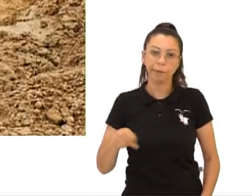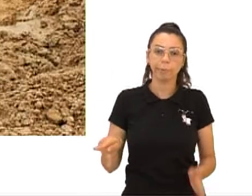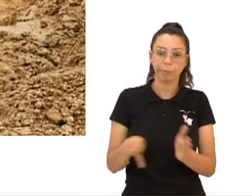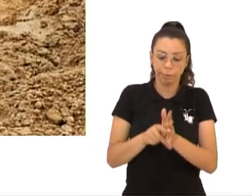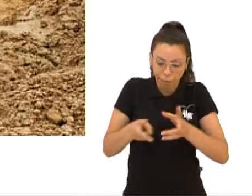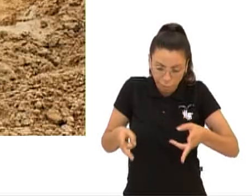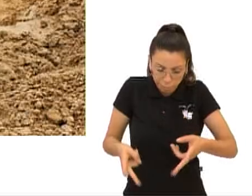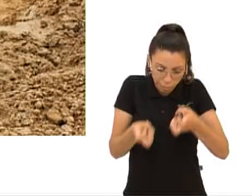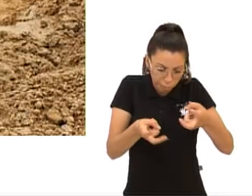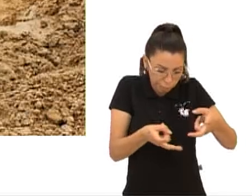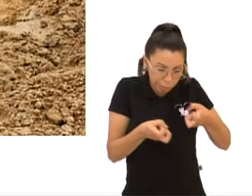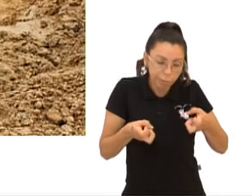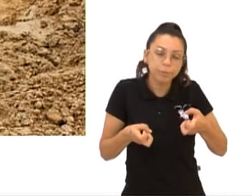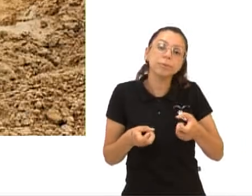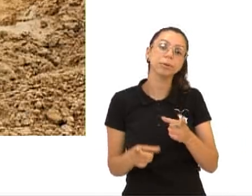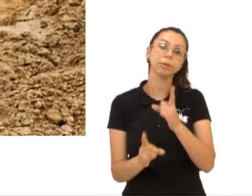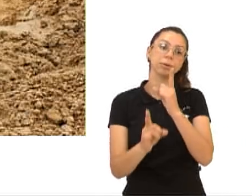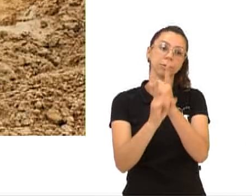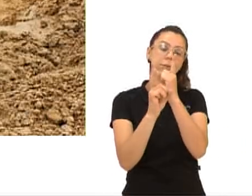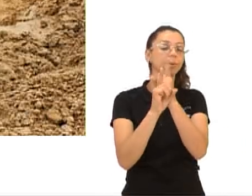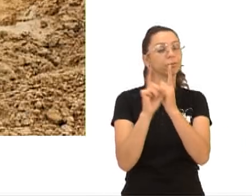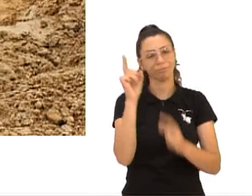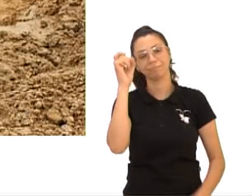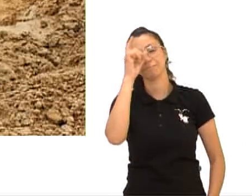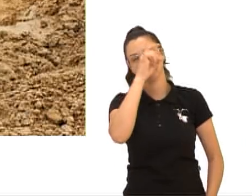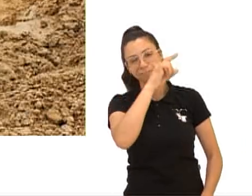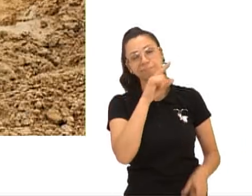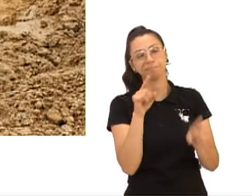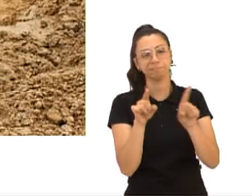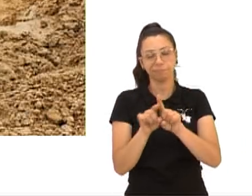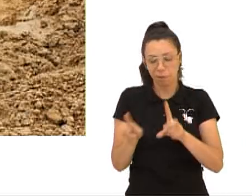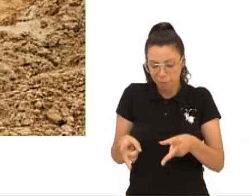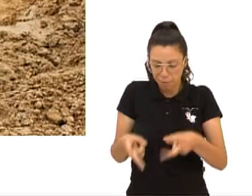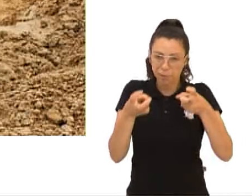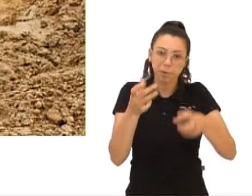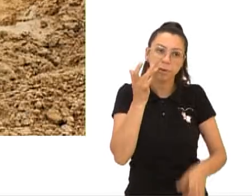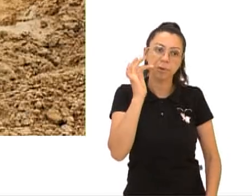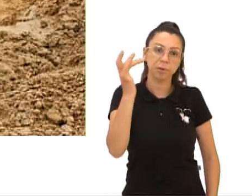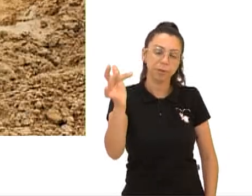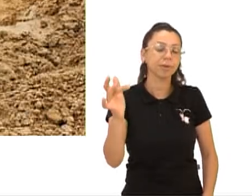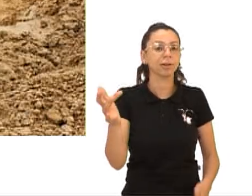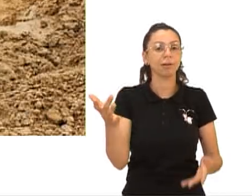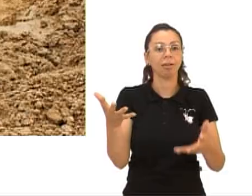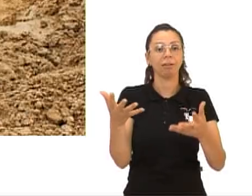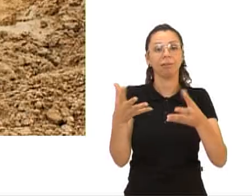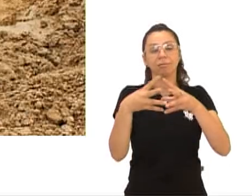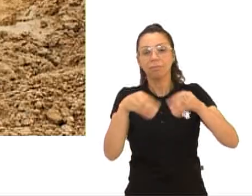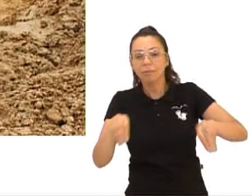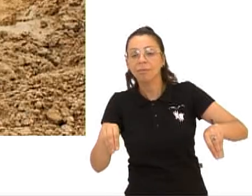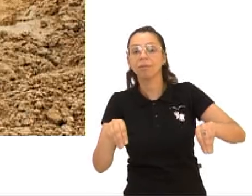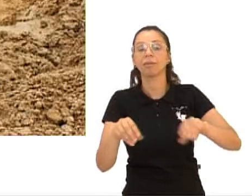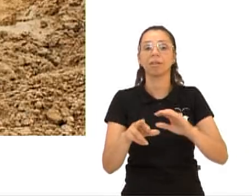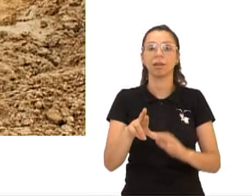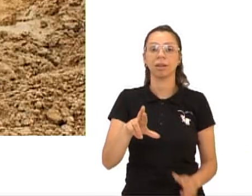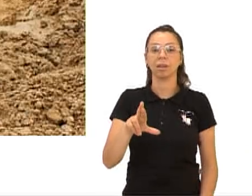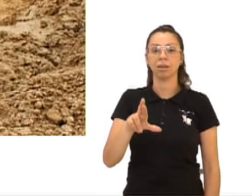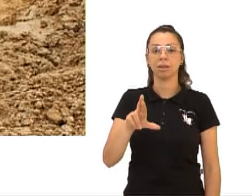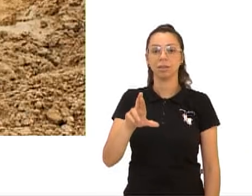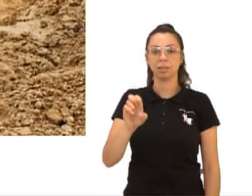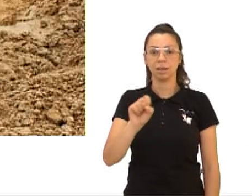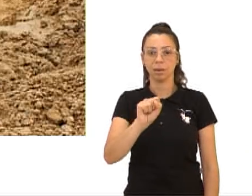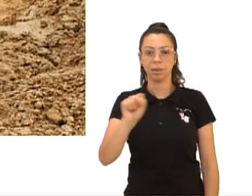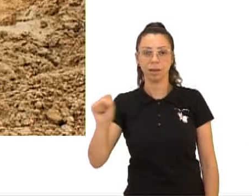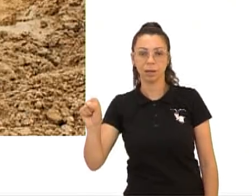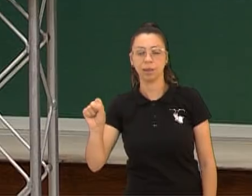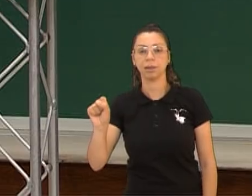extrativismo. Né? Encontra também algumas dificuldades, temos aqui a extração de ouro realizada em condições precárias em Serra Leoa. Serra Leoa